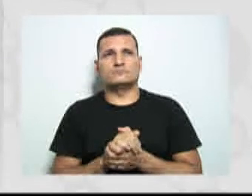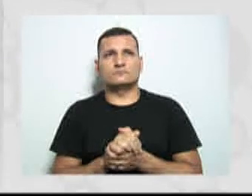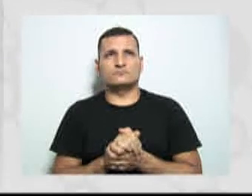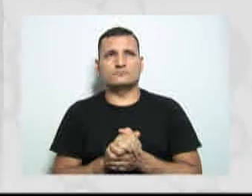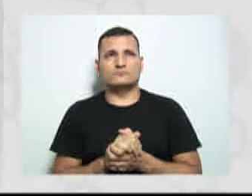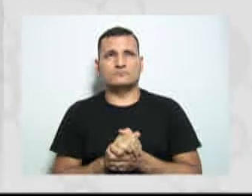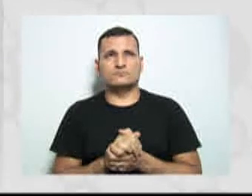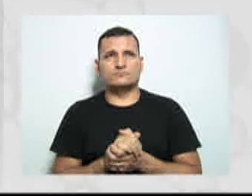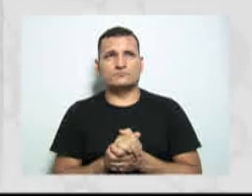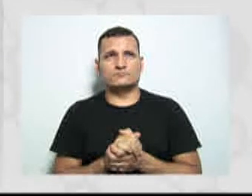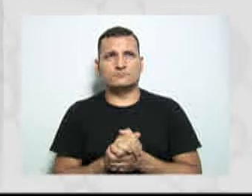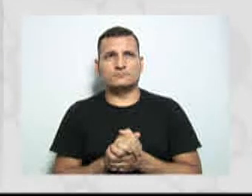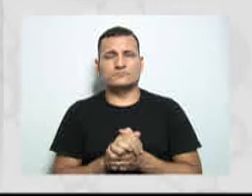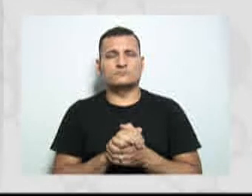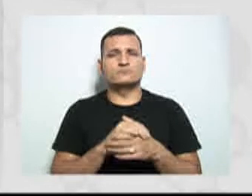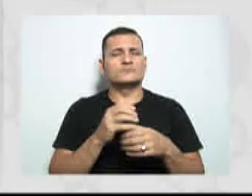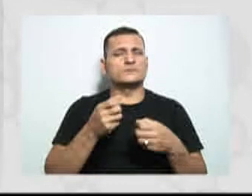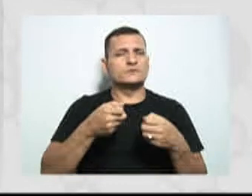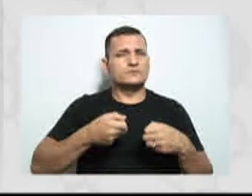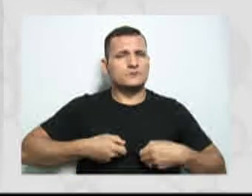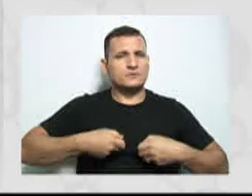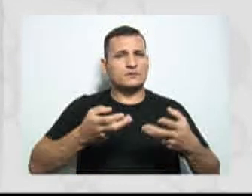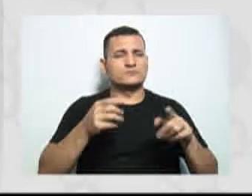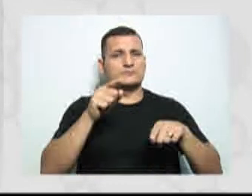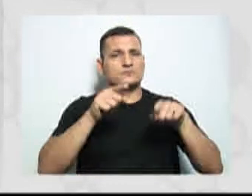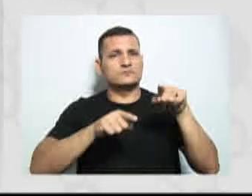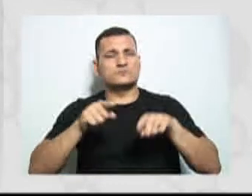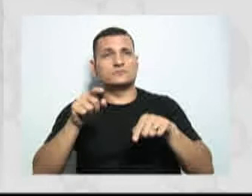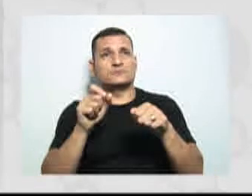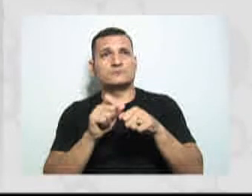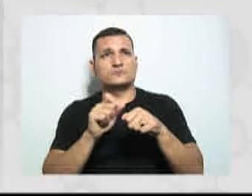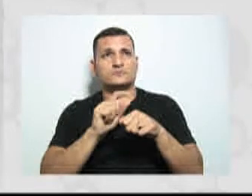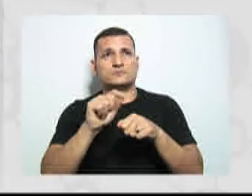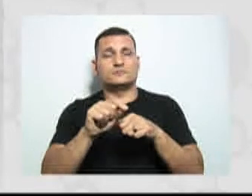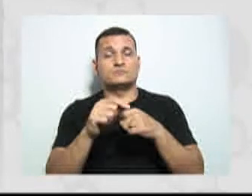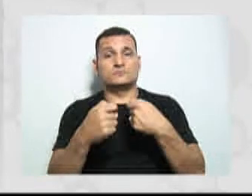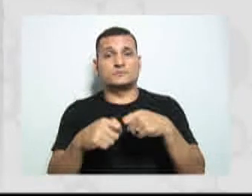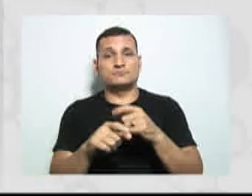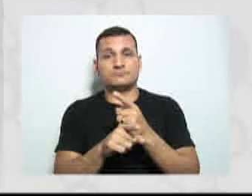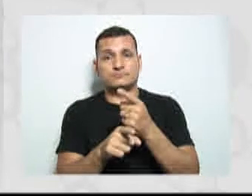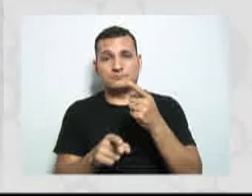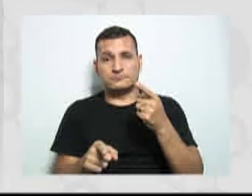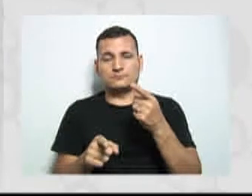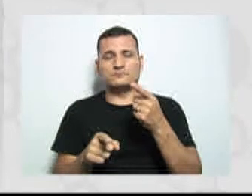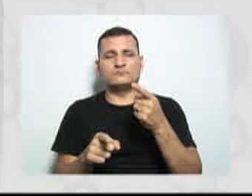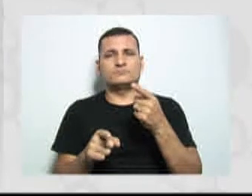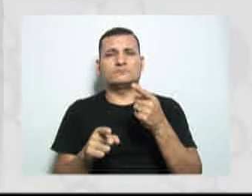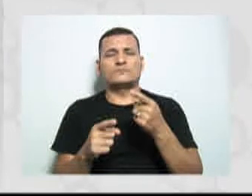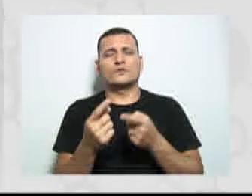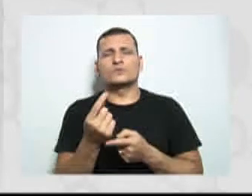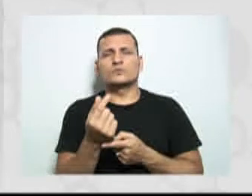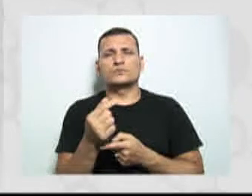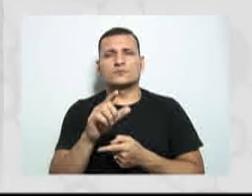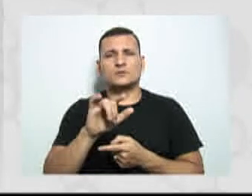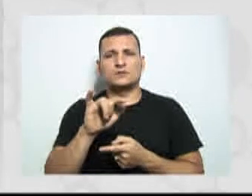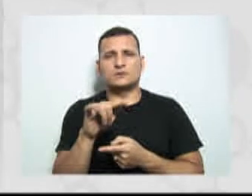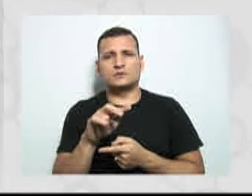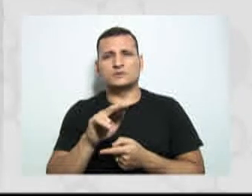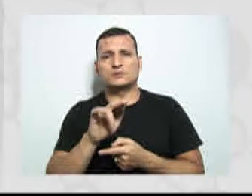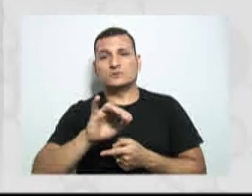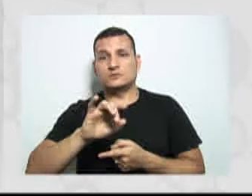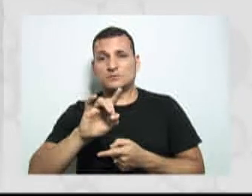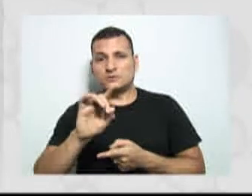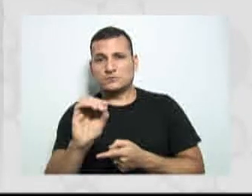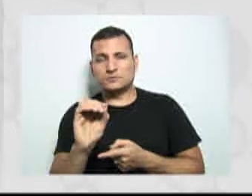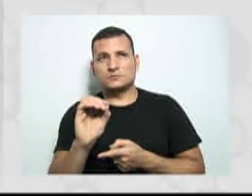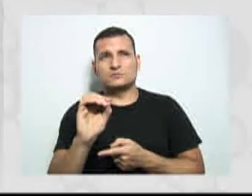Com o custeio variável, nós fazemos o quê? Nós temos, depois que acharmos a receita das vendas líquidas, nós temos que diminuir do quê? Dos